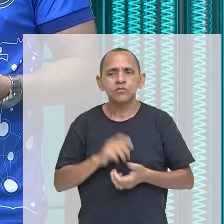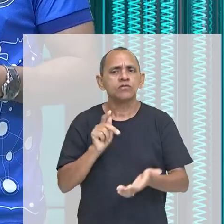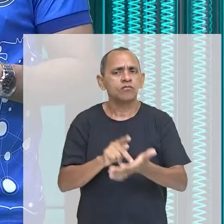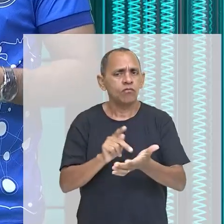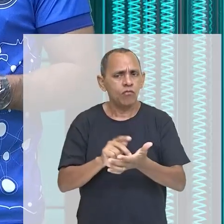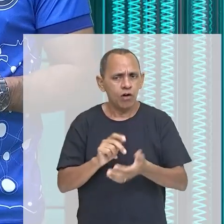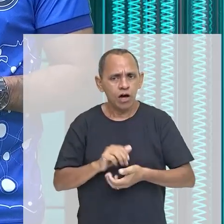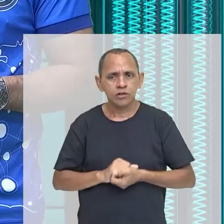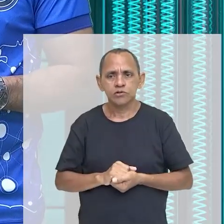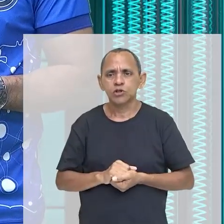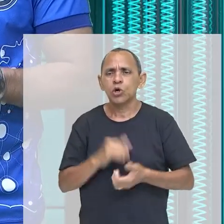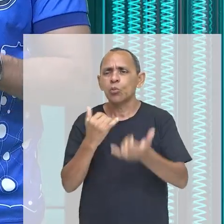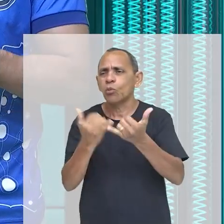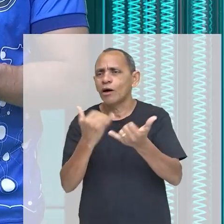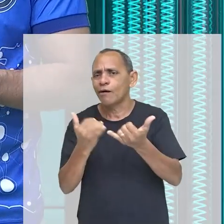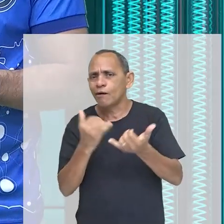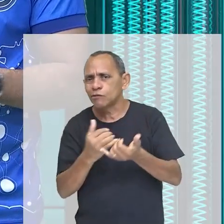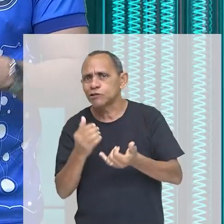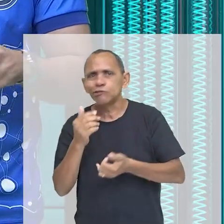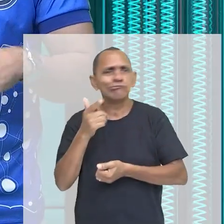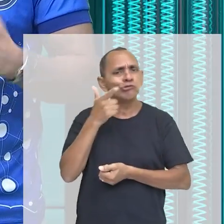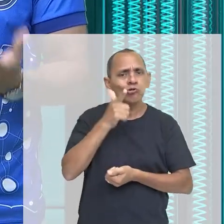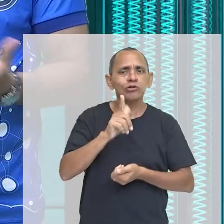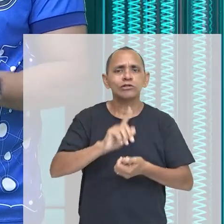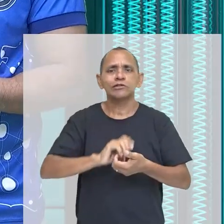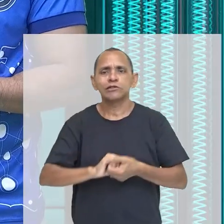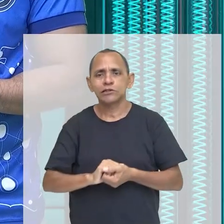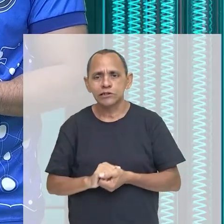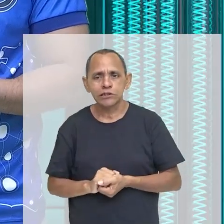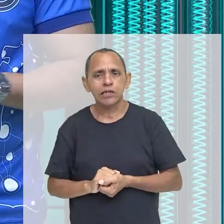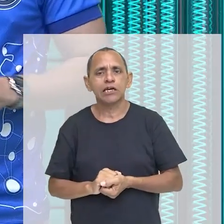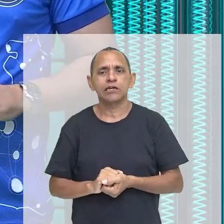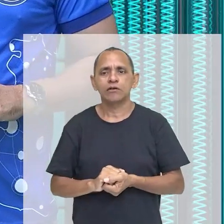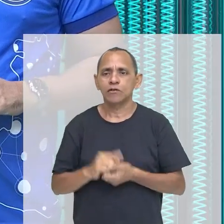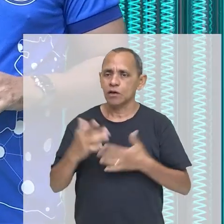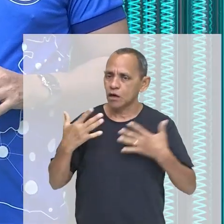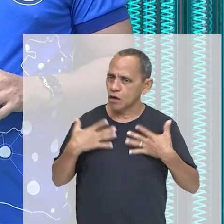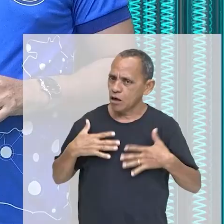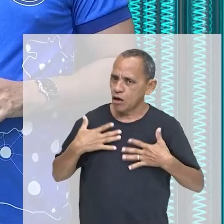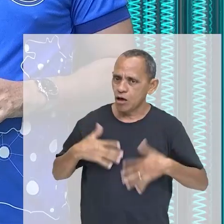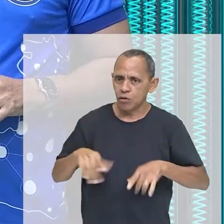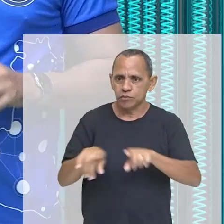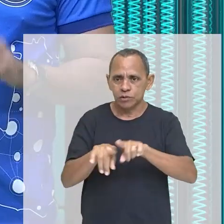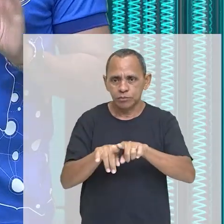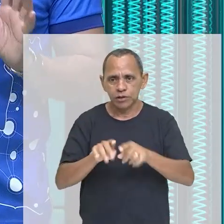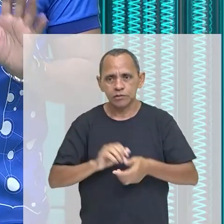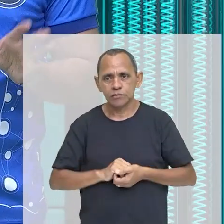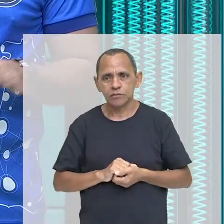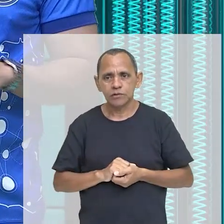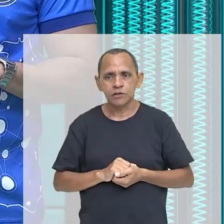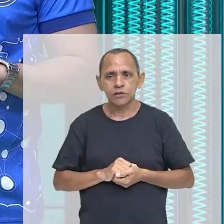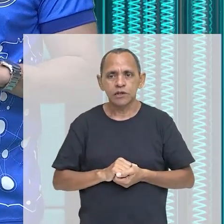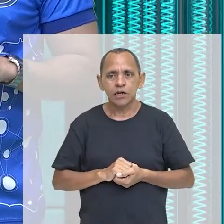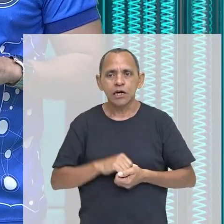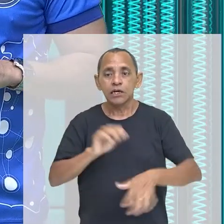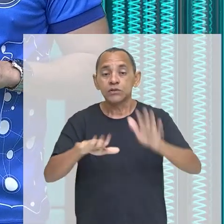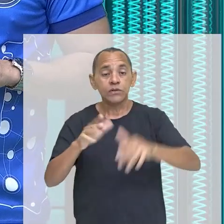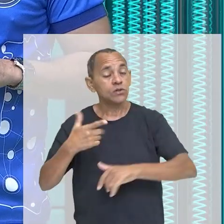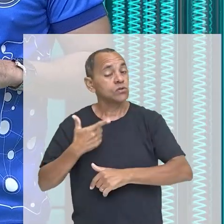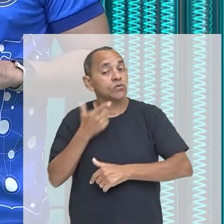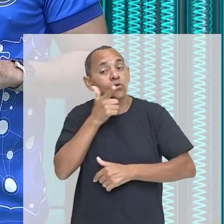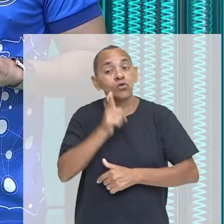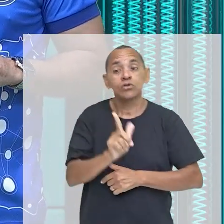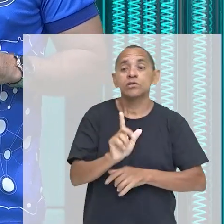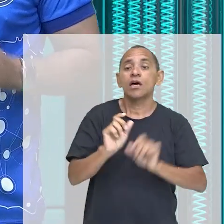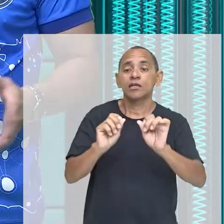não está confortável ali naquele momento, né? Embora você tente fingir. Então, eu posso passar as informações,